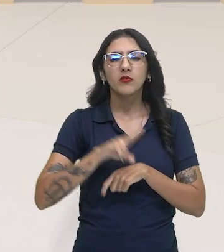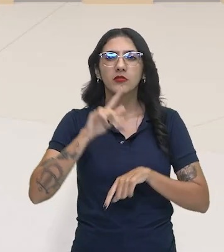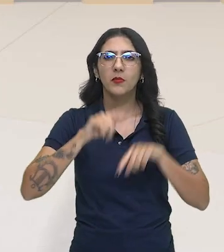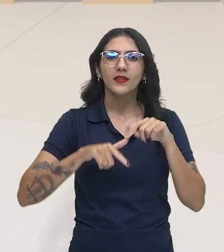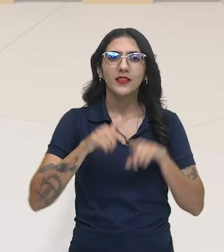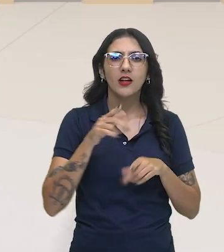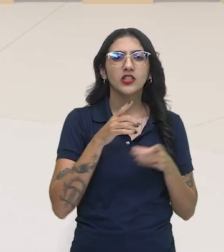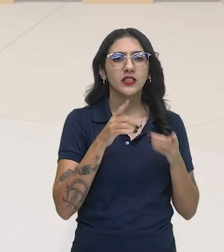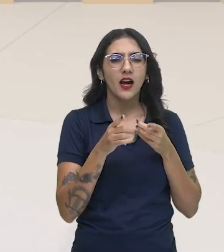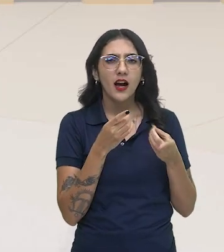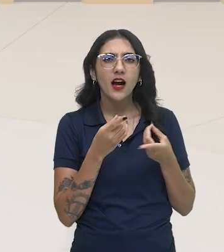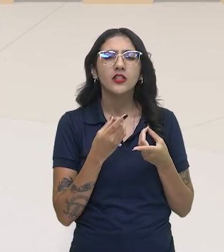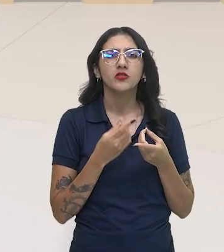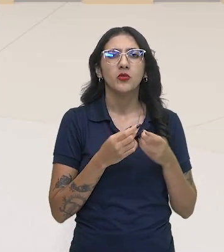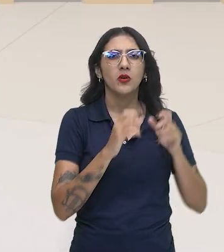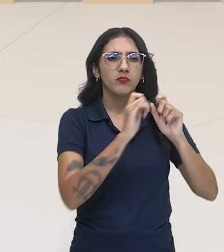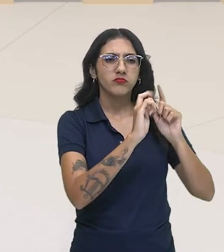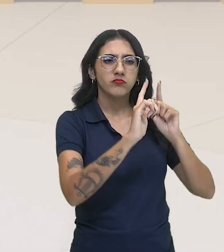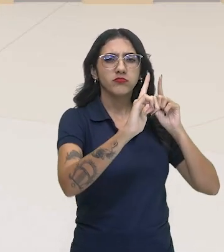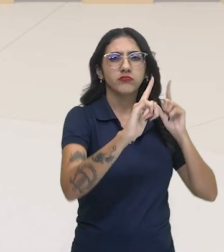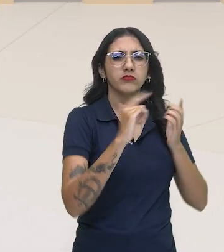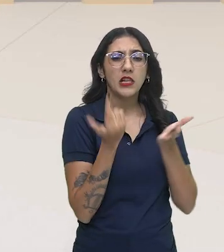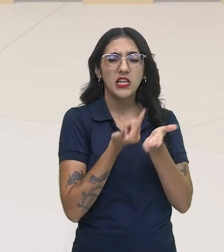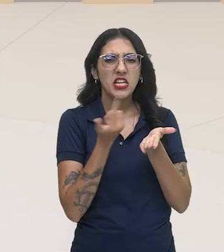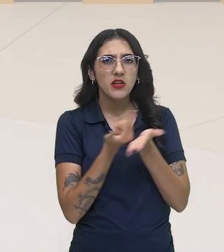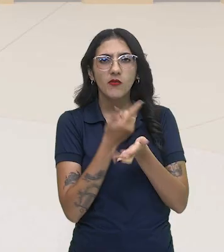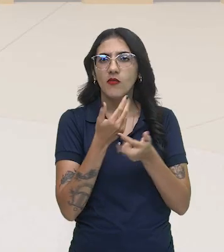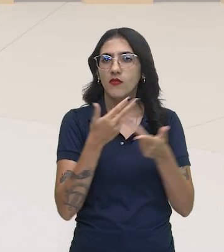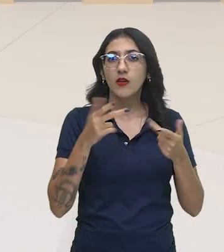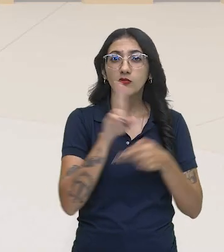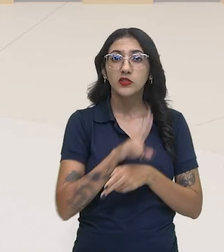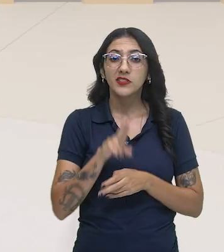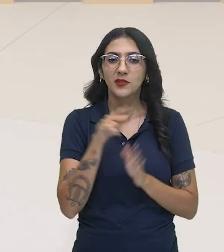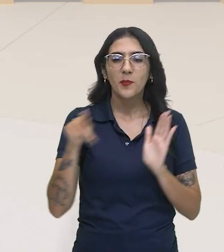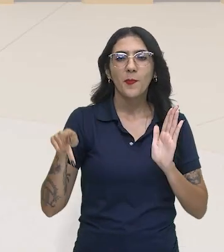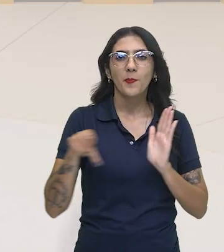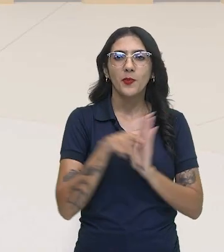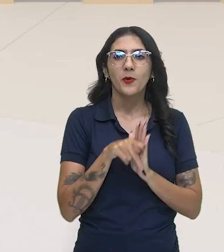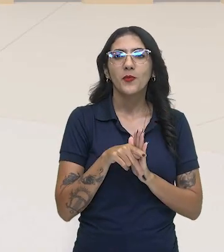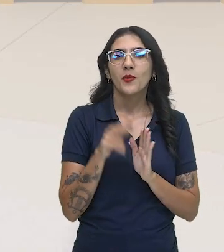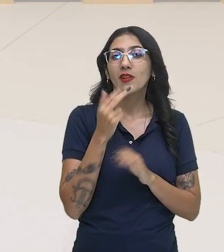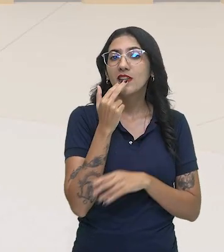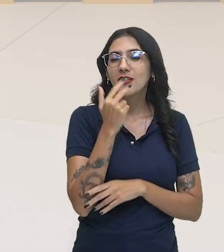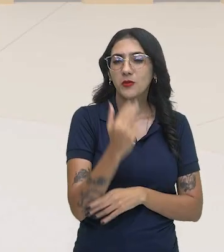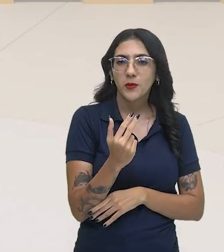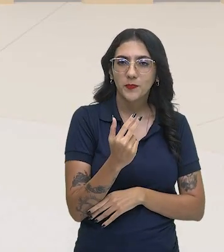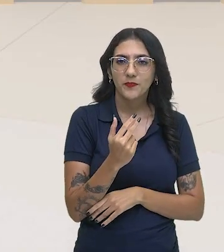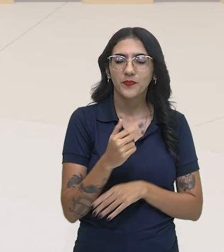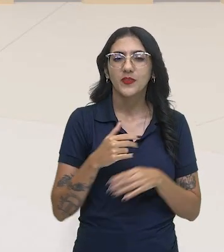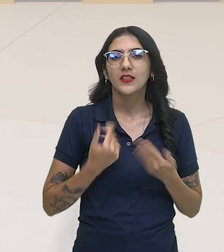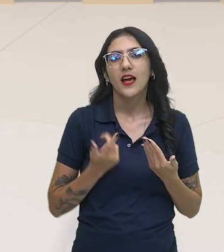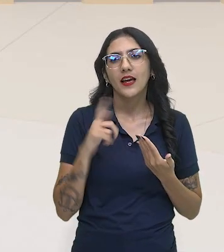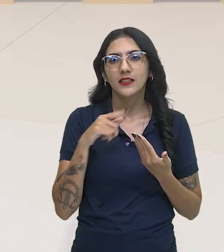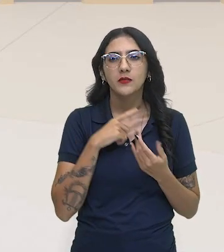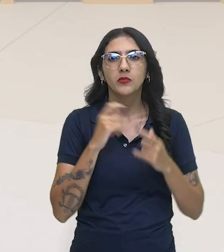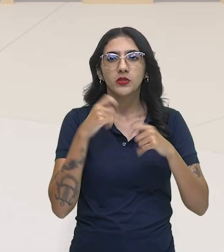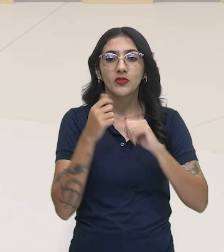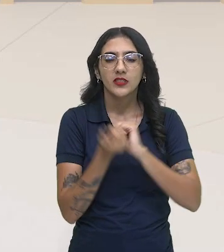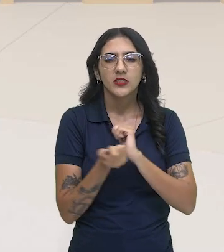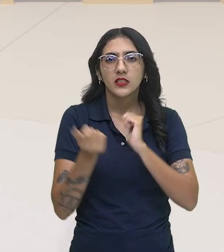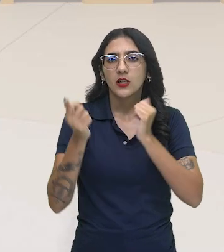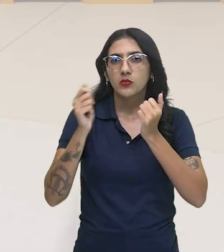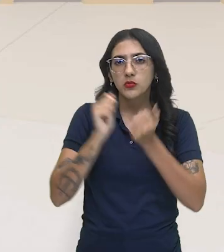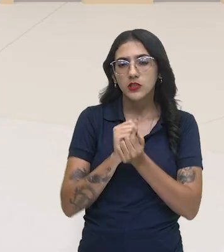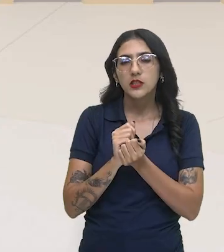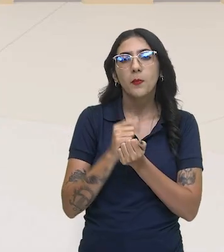didáticos, cartazes, cartilhas, livros, dentro do próprio idioma. E aí sim faz-se um trabalho de tradução para chegar em